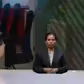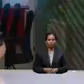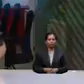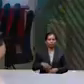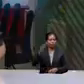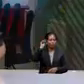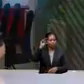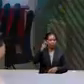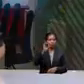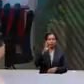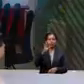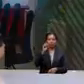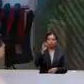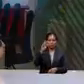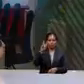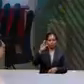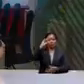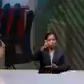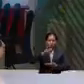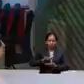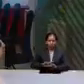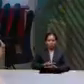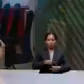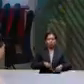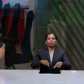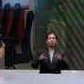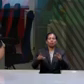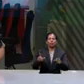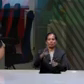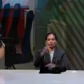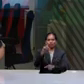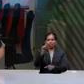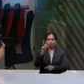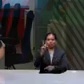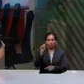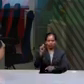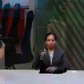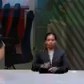Ministro Francisco Jerônimo Nyamwamba presta declaração IHA CAC.